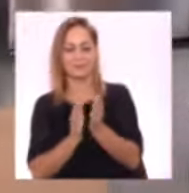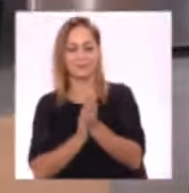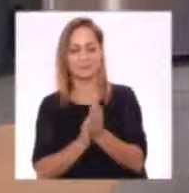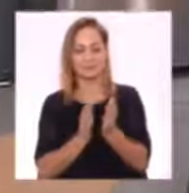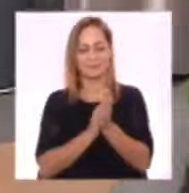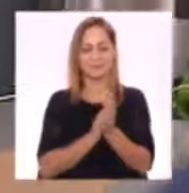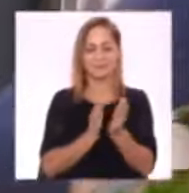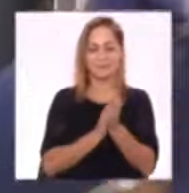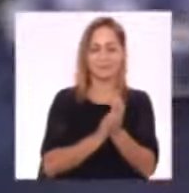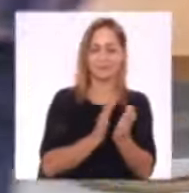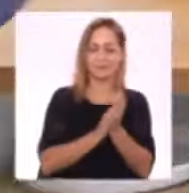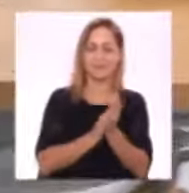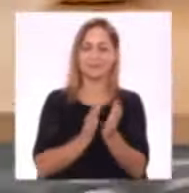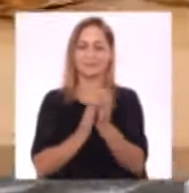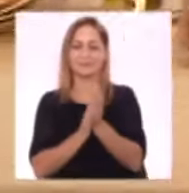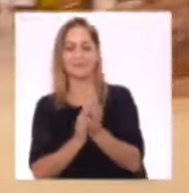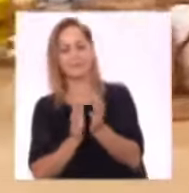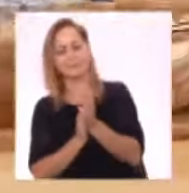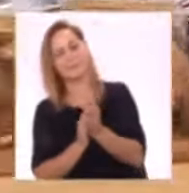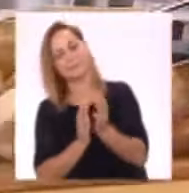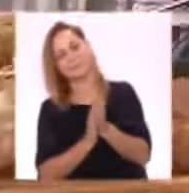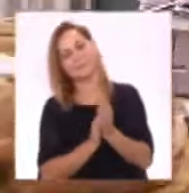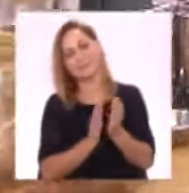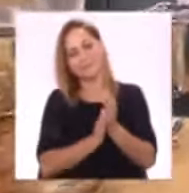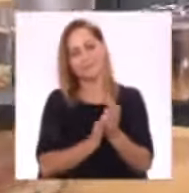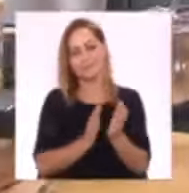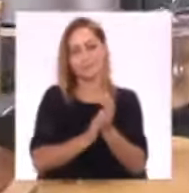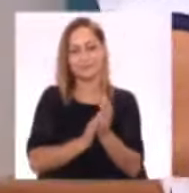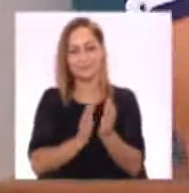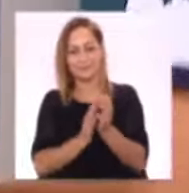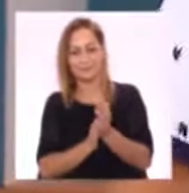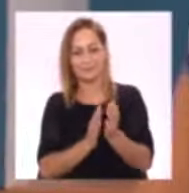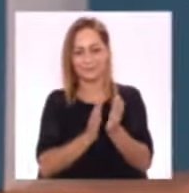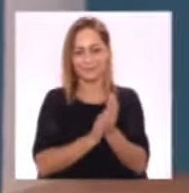Ai, que bem se dança aqui, ô Baião!